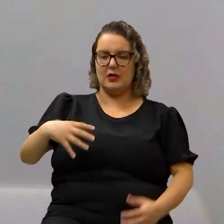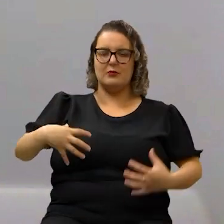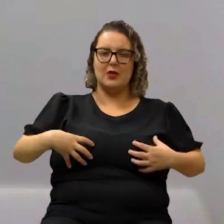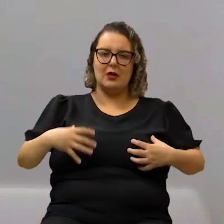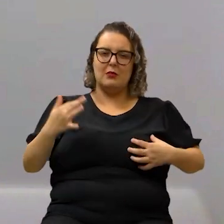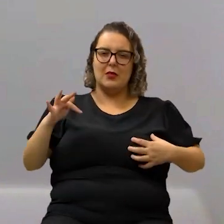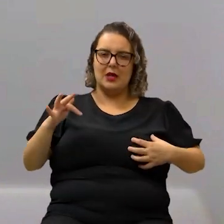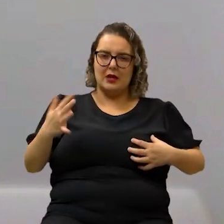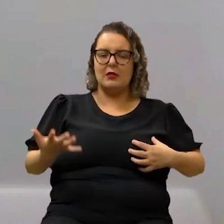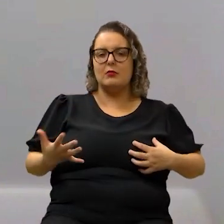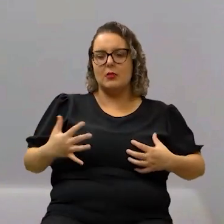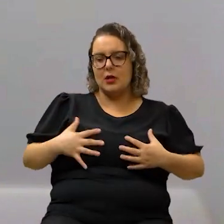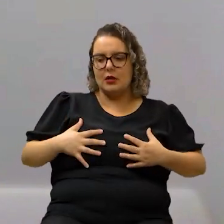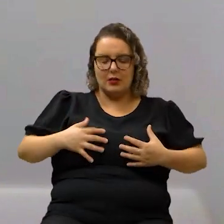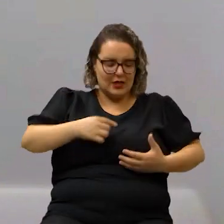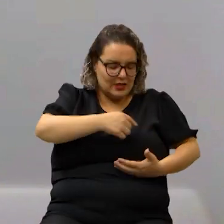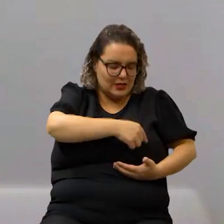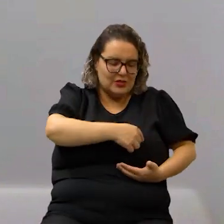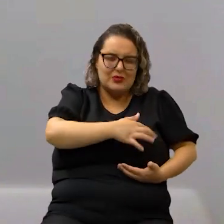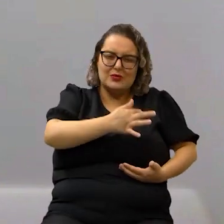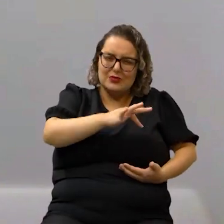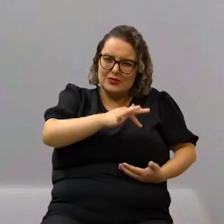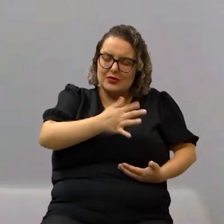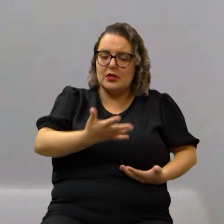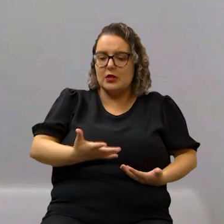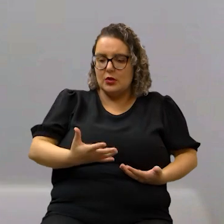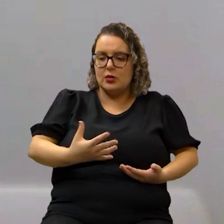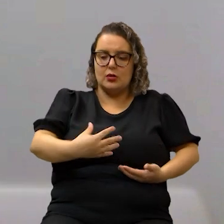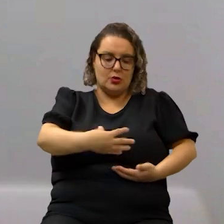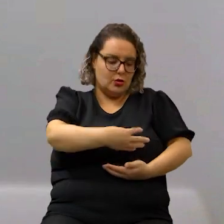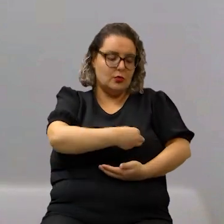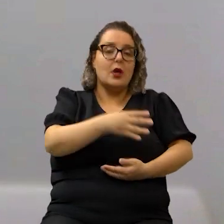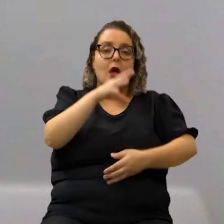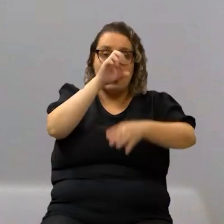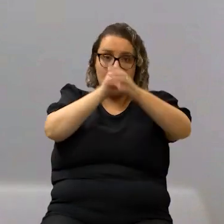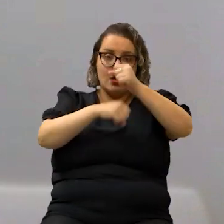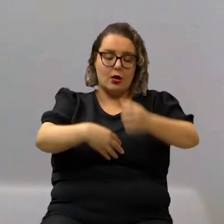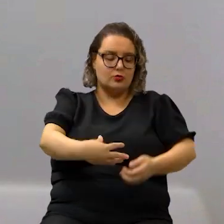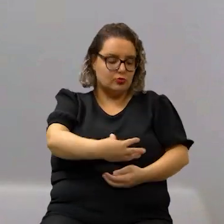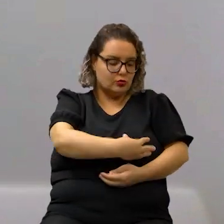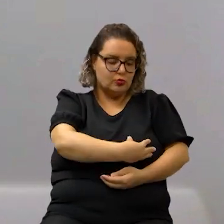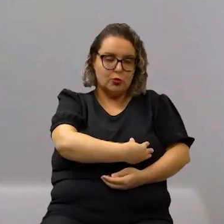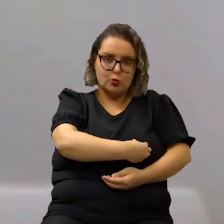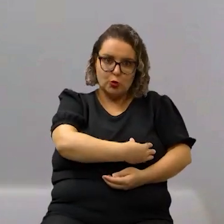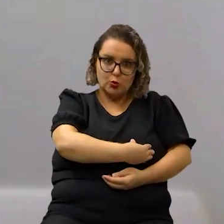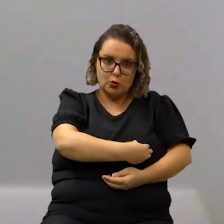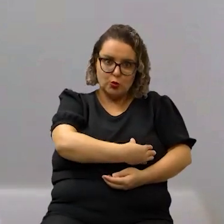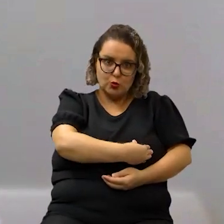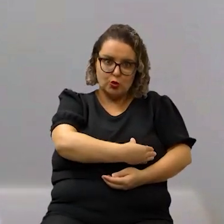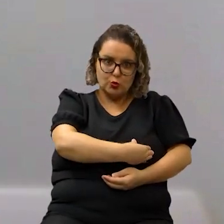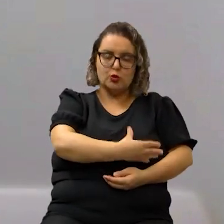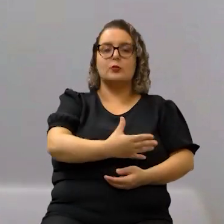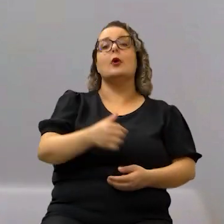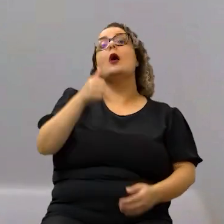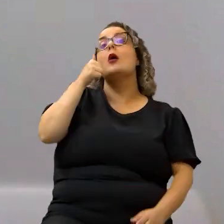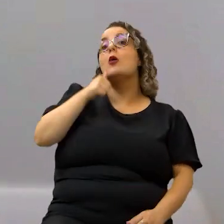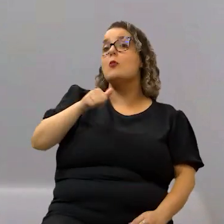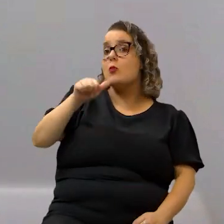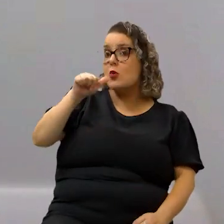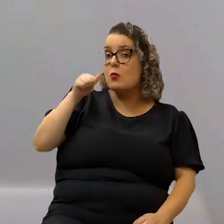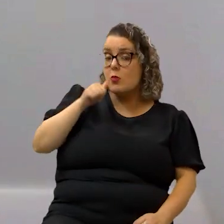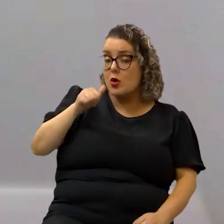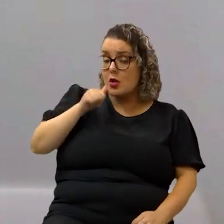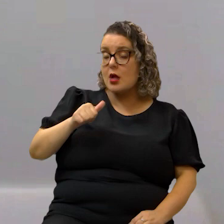paradinho, ou algum machucado que é feito no mamilo, até pela questão do bebê estar aprendendo a amamentar. Então, uma mulher